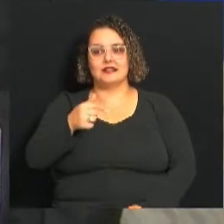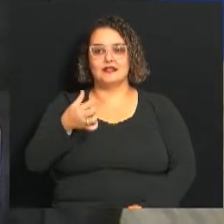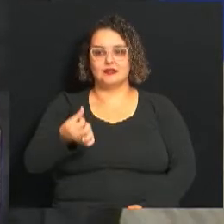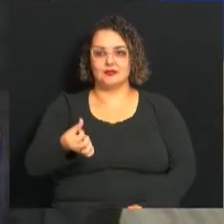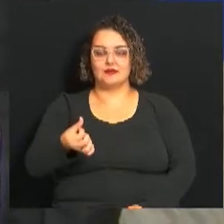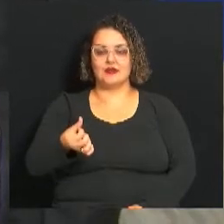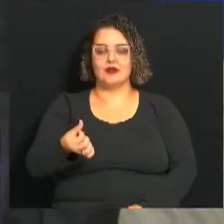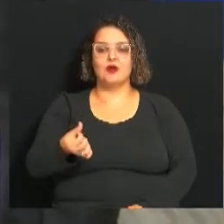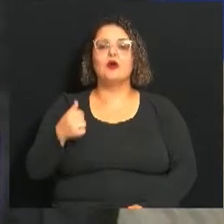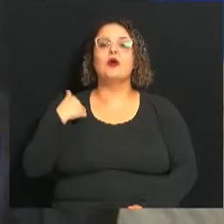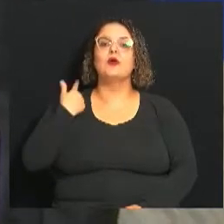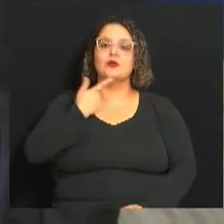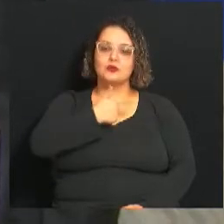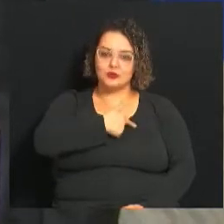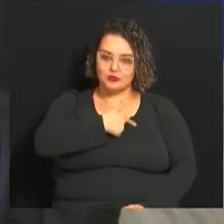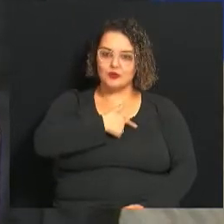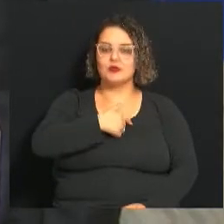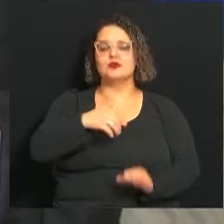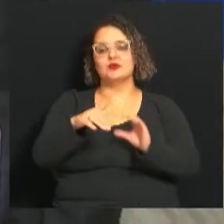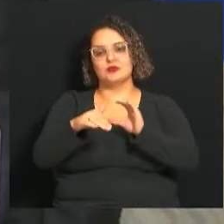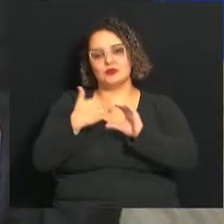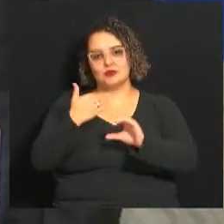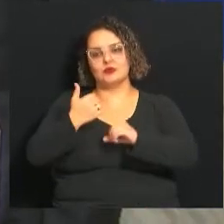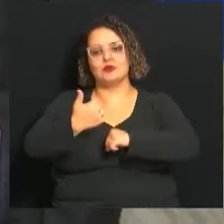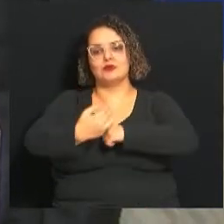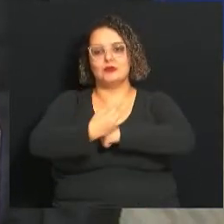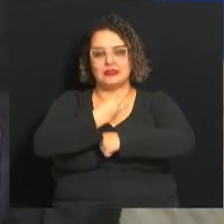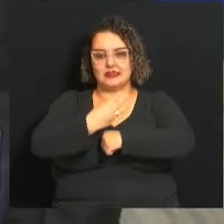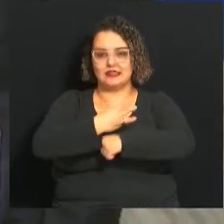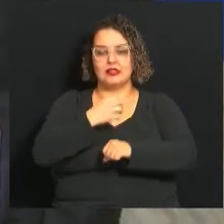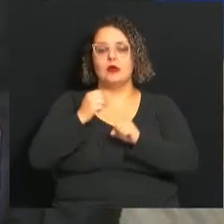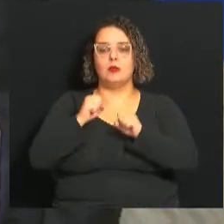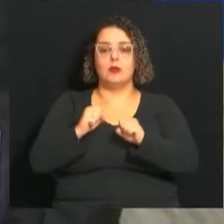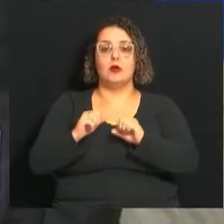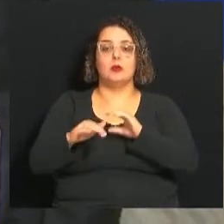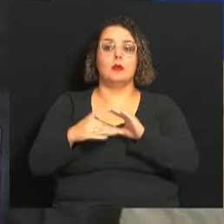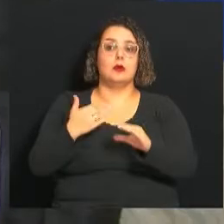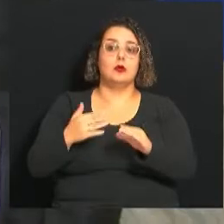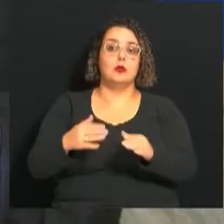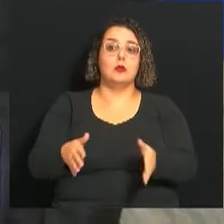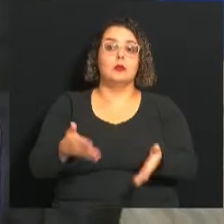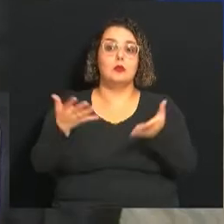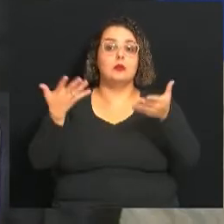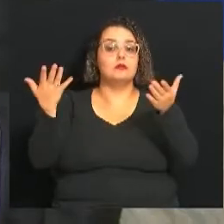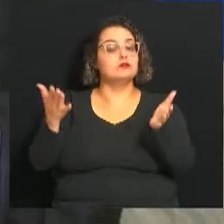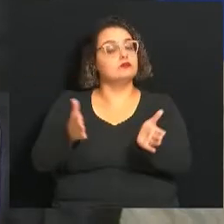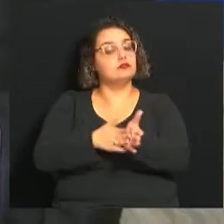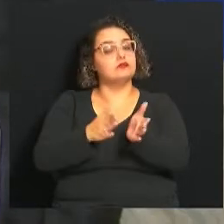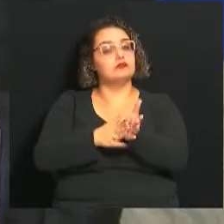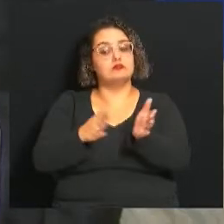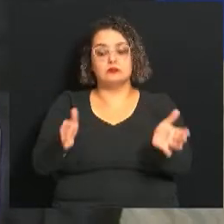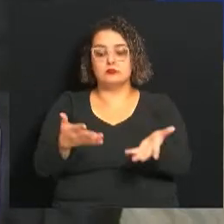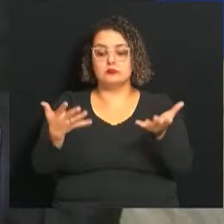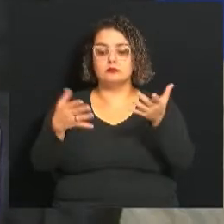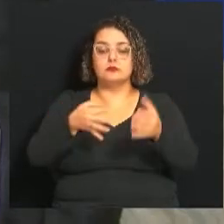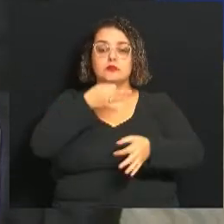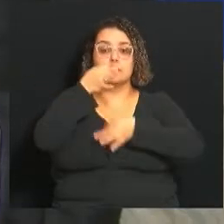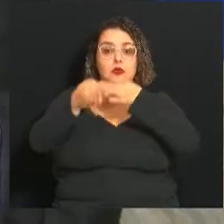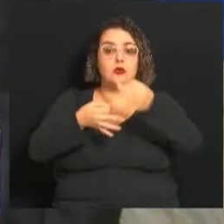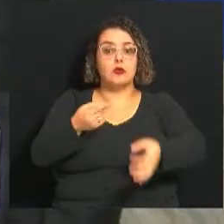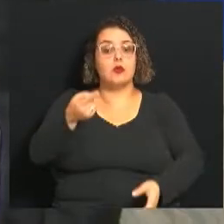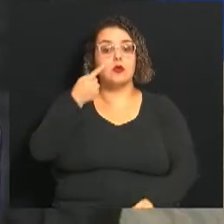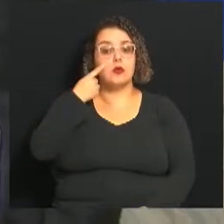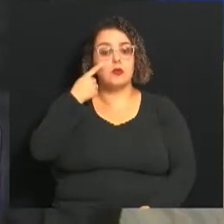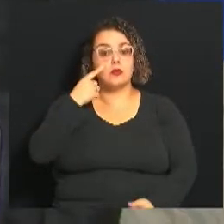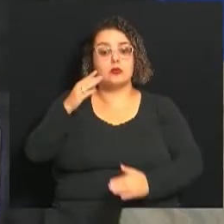978293776 é o número do nosso WhatsApp. Pode mandar sua participação, um elogio, uma crítica construtiva, o que você quer assistir aqui no nosso telejornal.